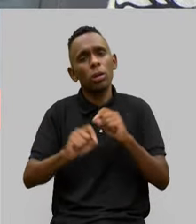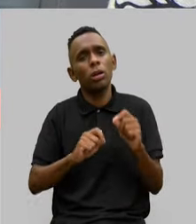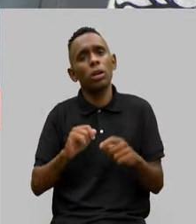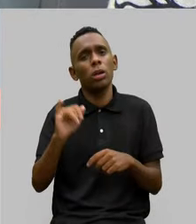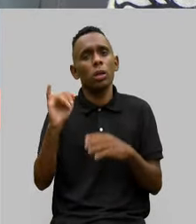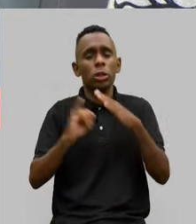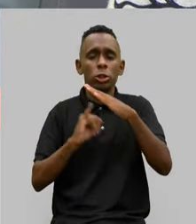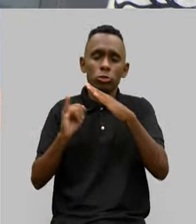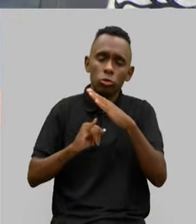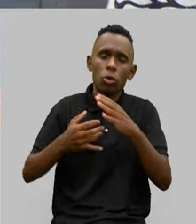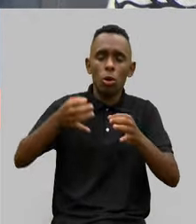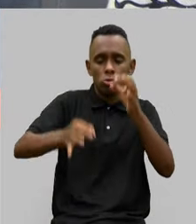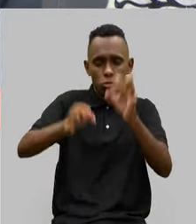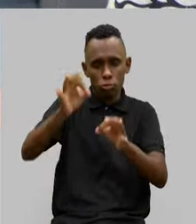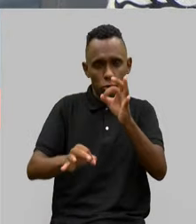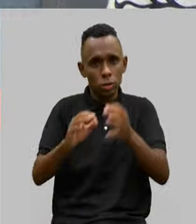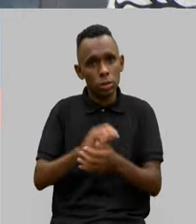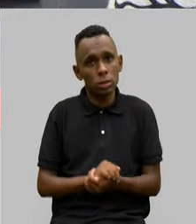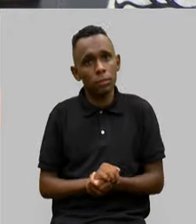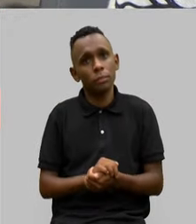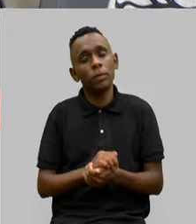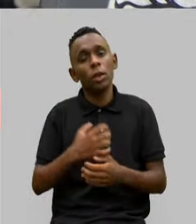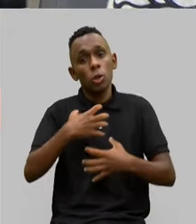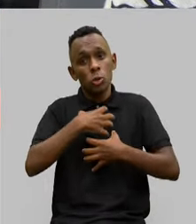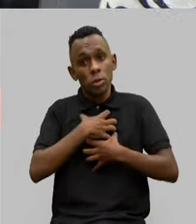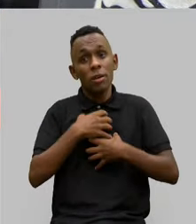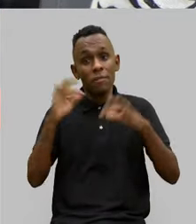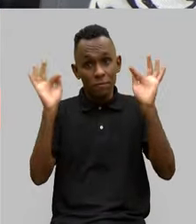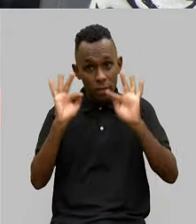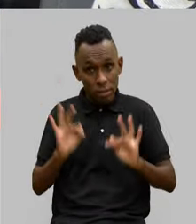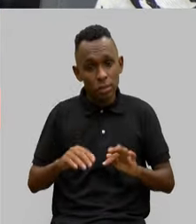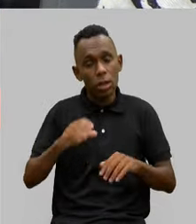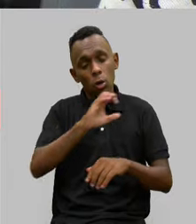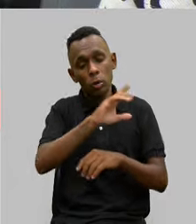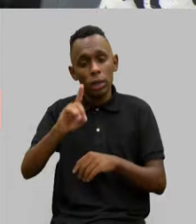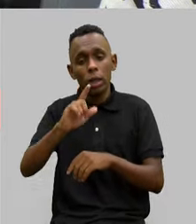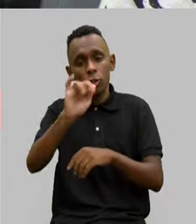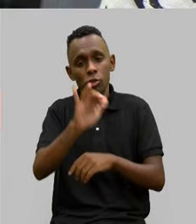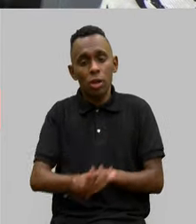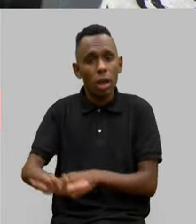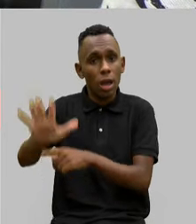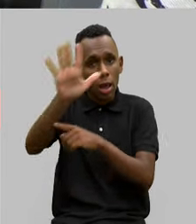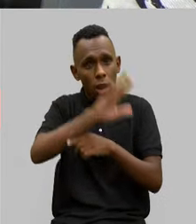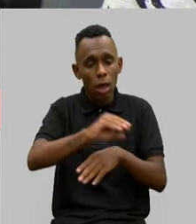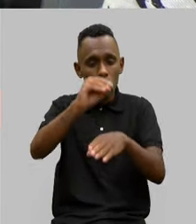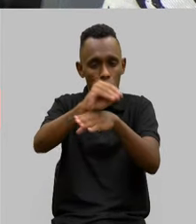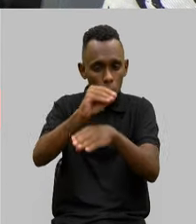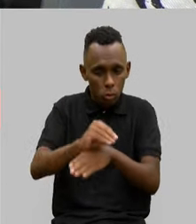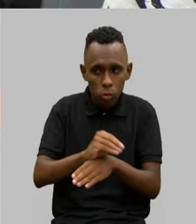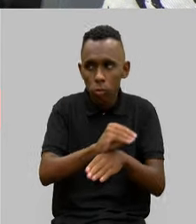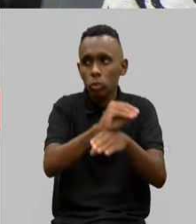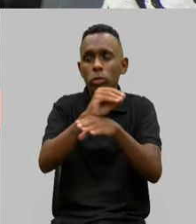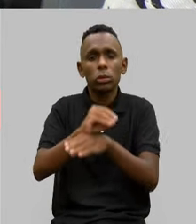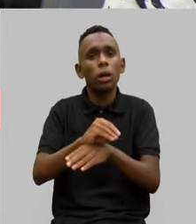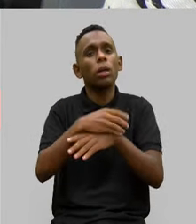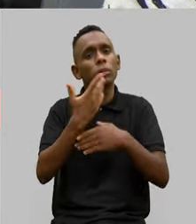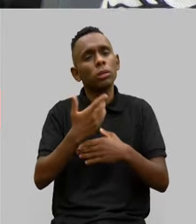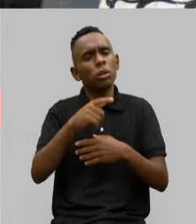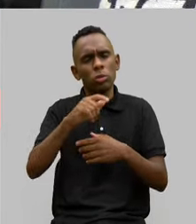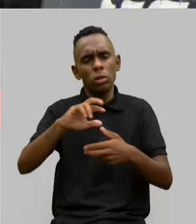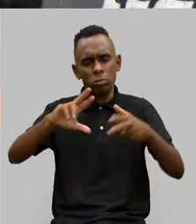sistema de Justiça eu tenho a felicidade também de ser o Coordenador Geral de uma rede de proteção já falei isso várias vezes aqui na Assembleia